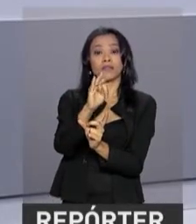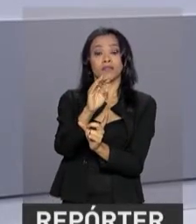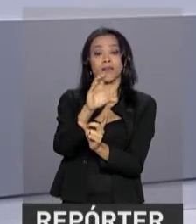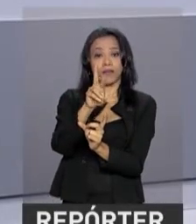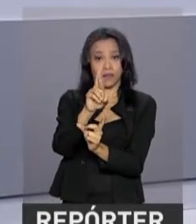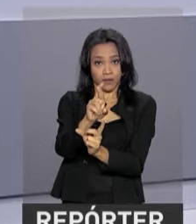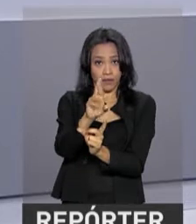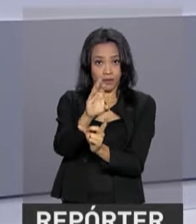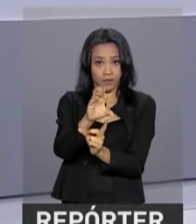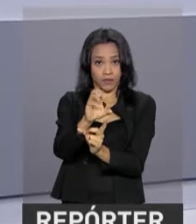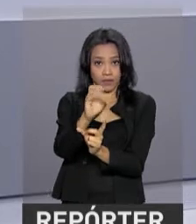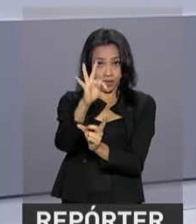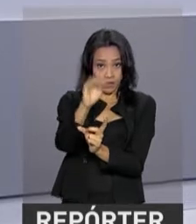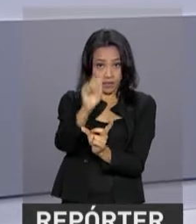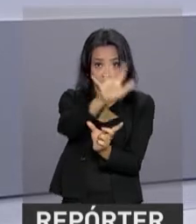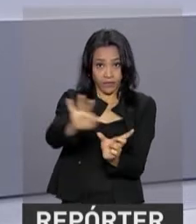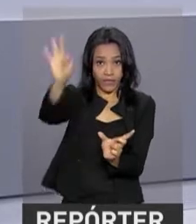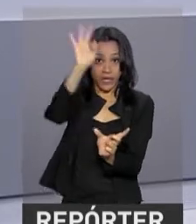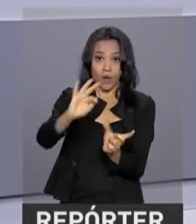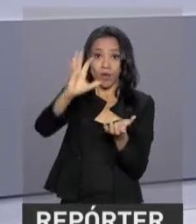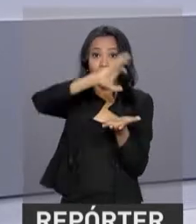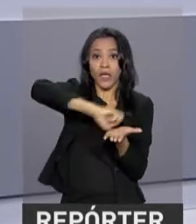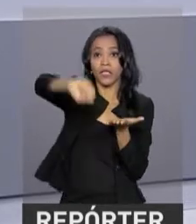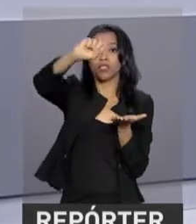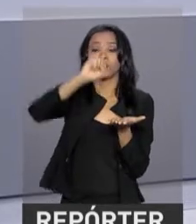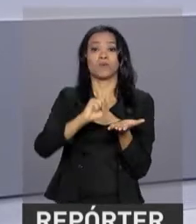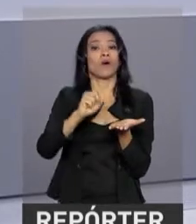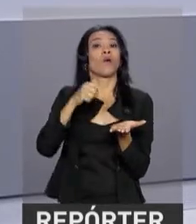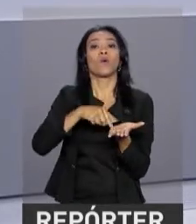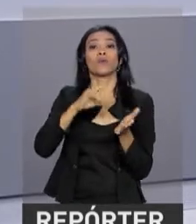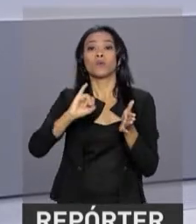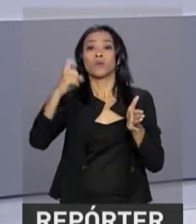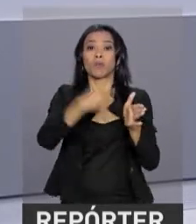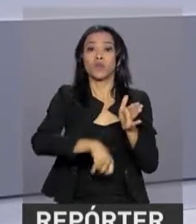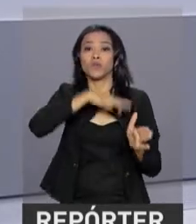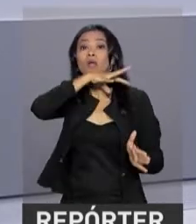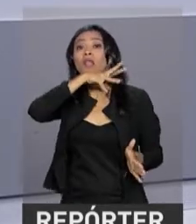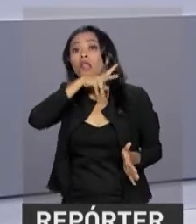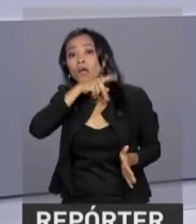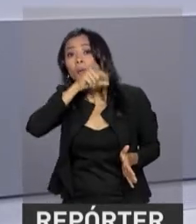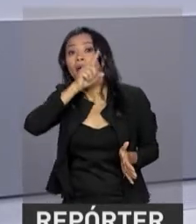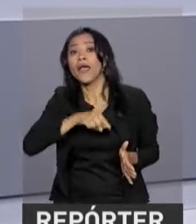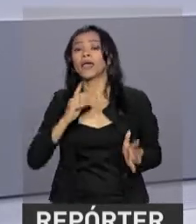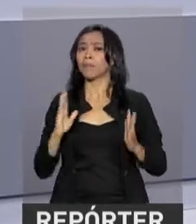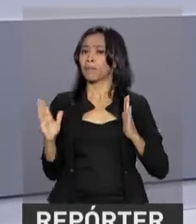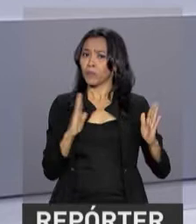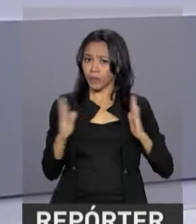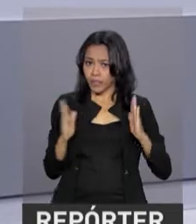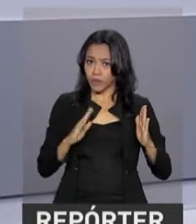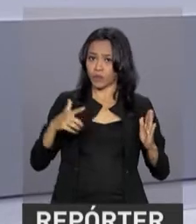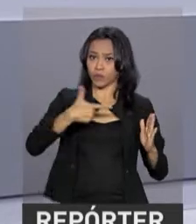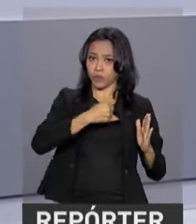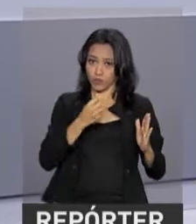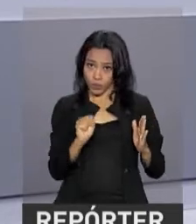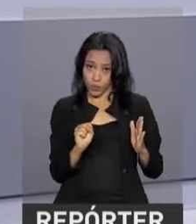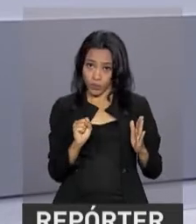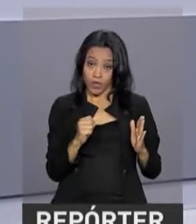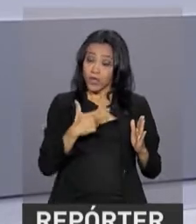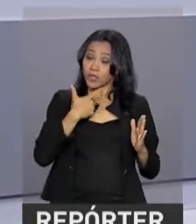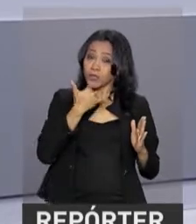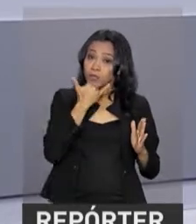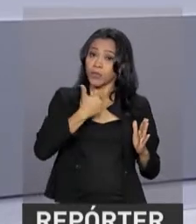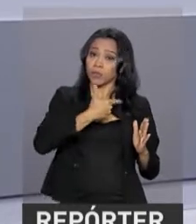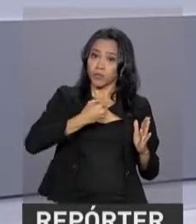residual de restituição do imposto de renda o lote contemplou declarações referentes aos exercícios de 2008 a 2017